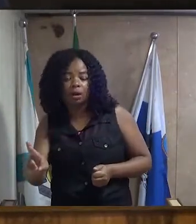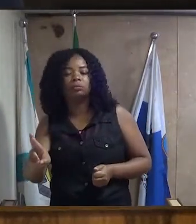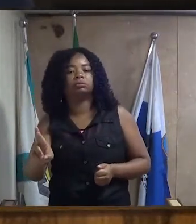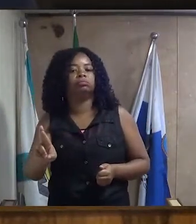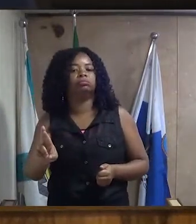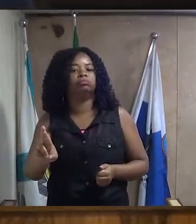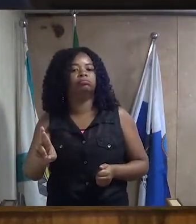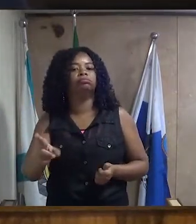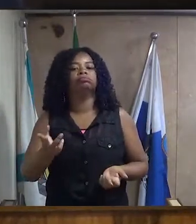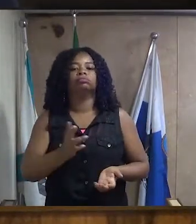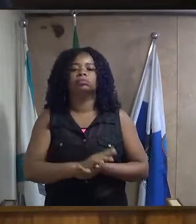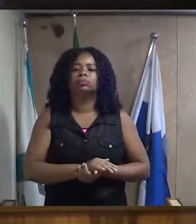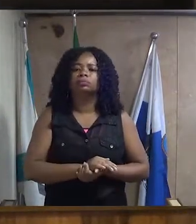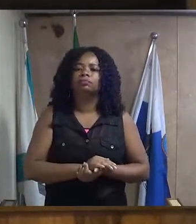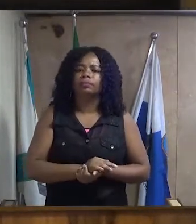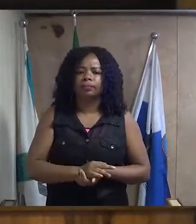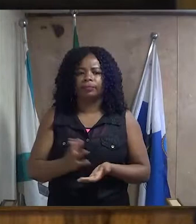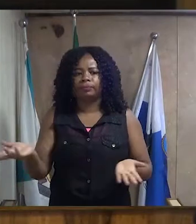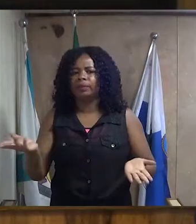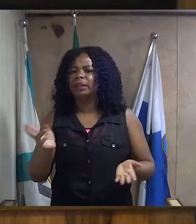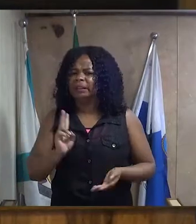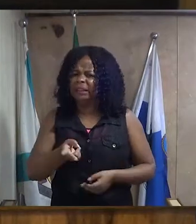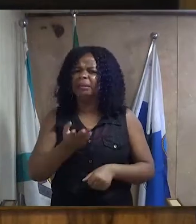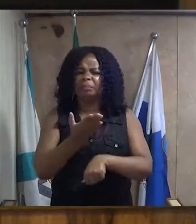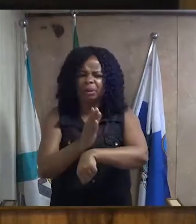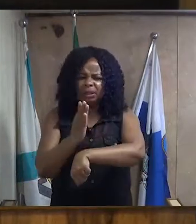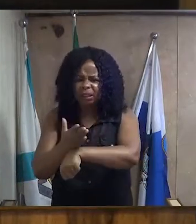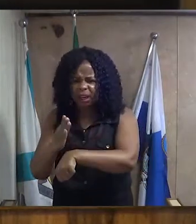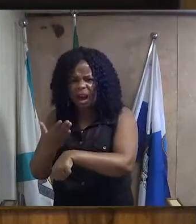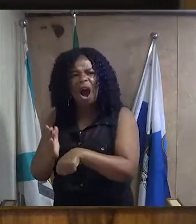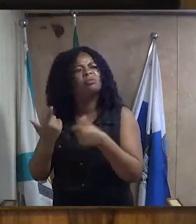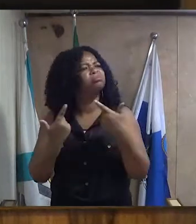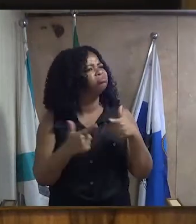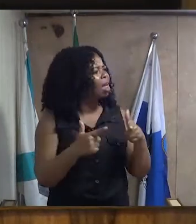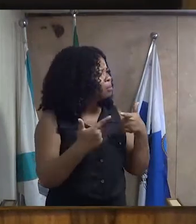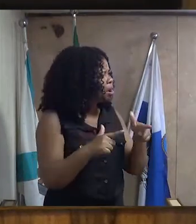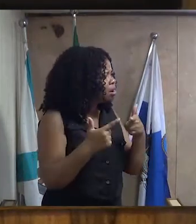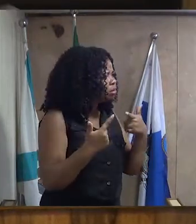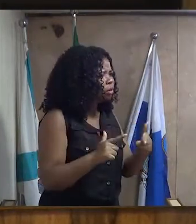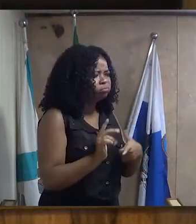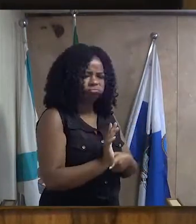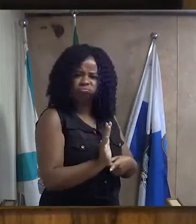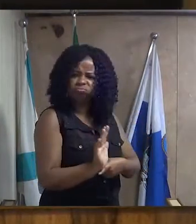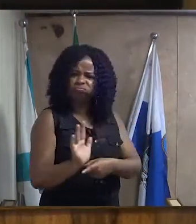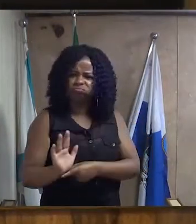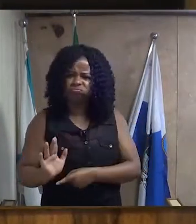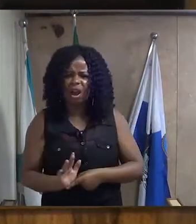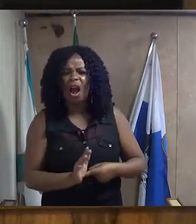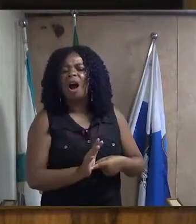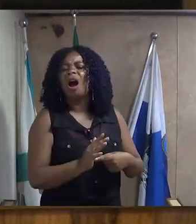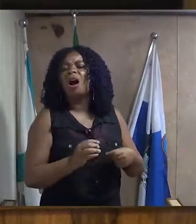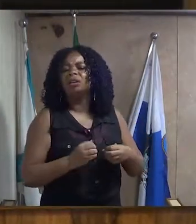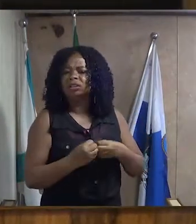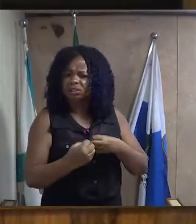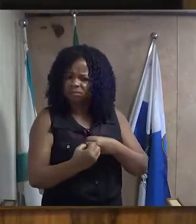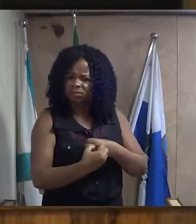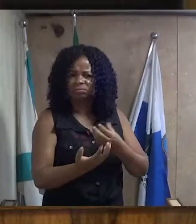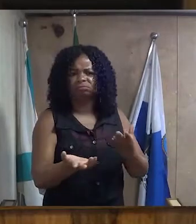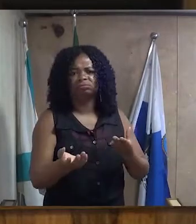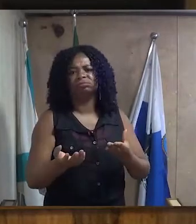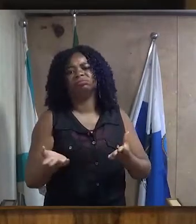presidente? Prefeito fazedor, trabalhador, para fazer com que essa cidade continue